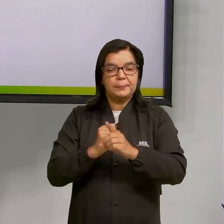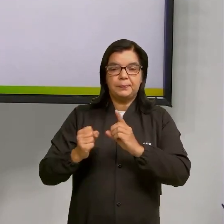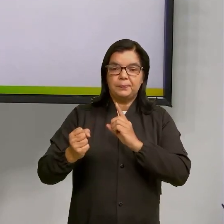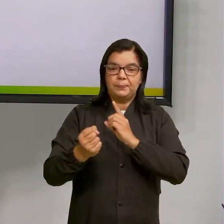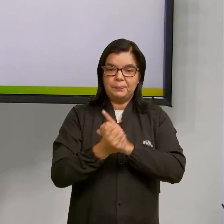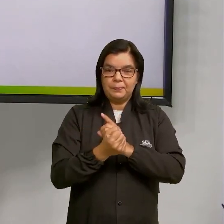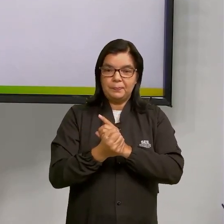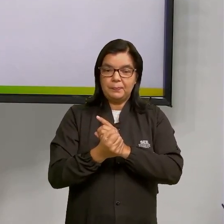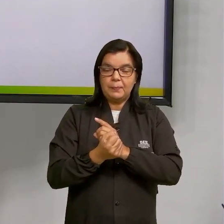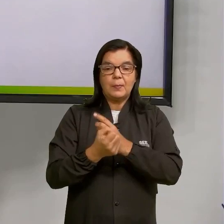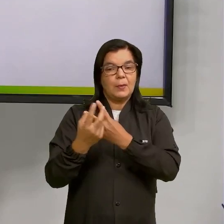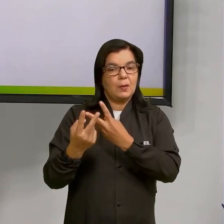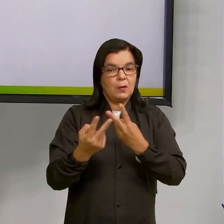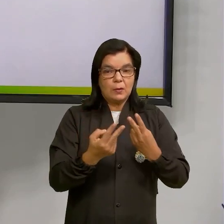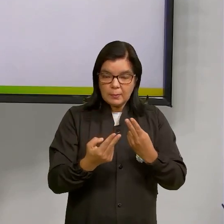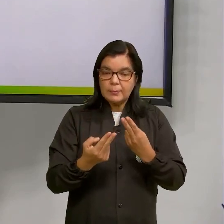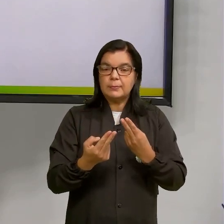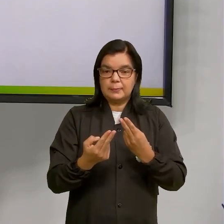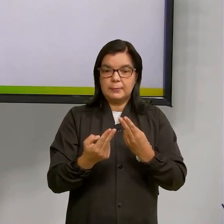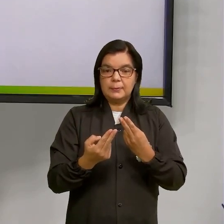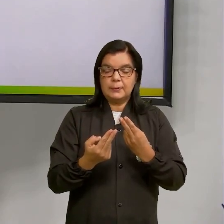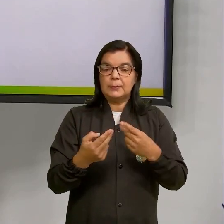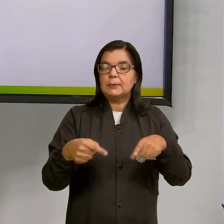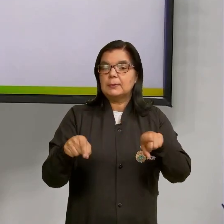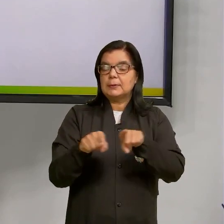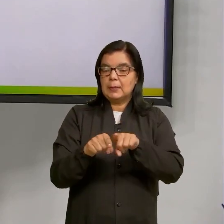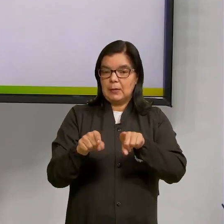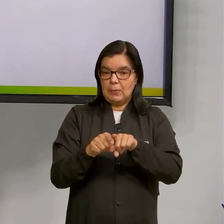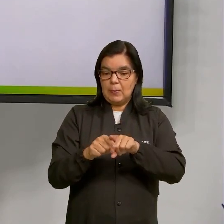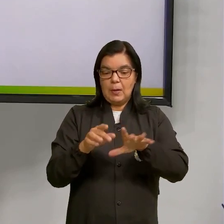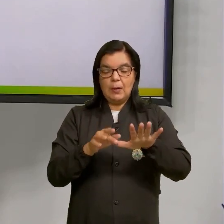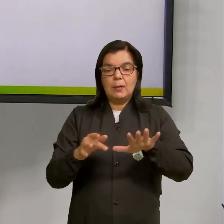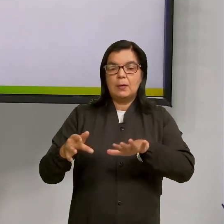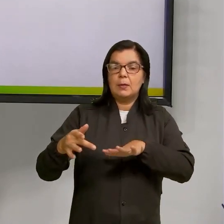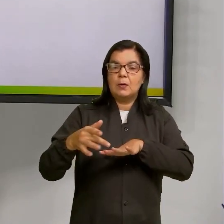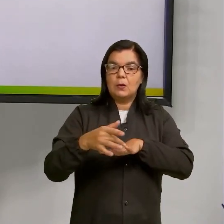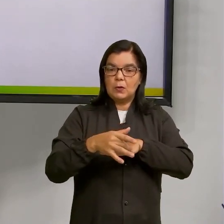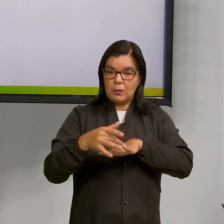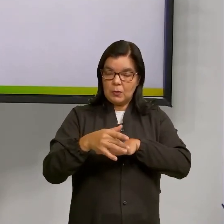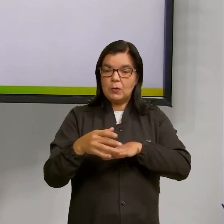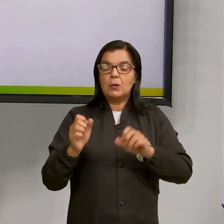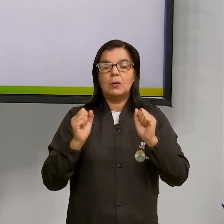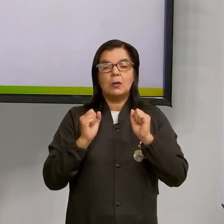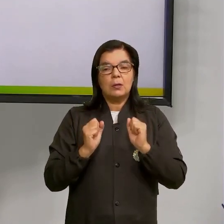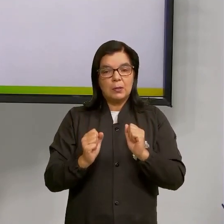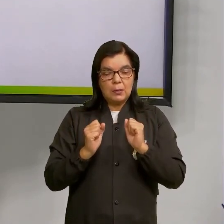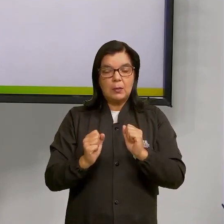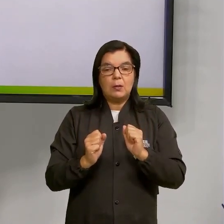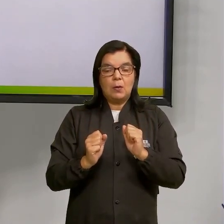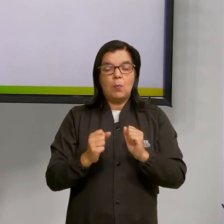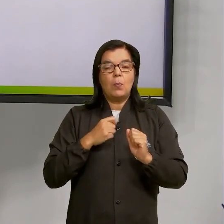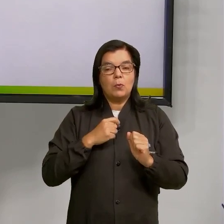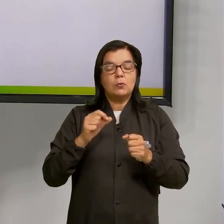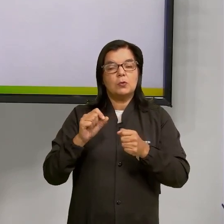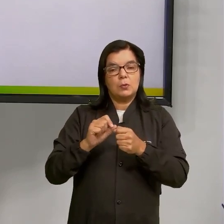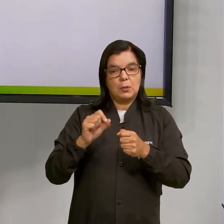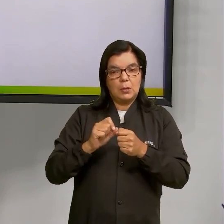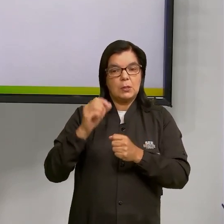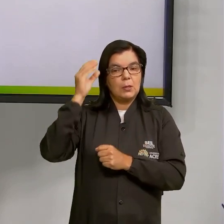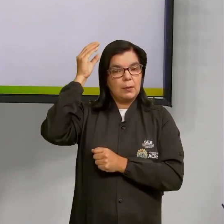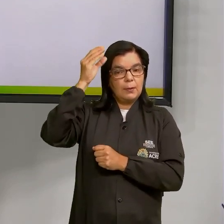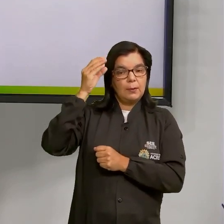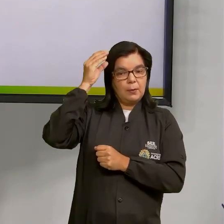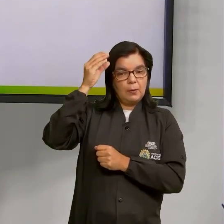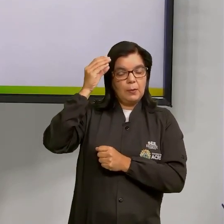sociais. Da mesma forma que as redes sociais, elas também podem produzir a